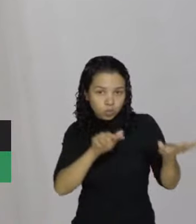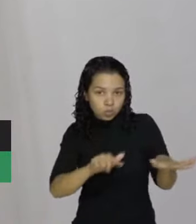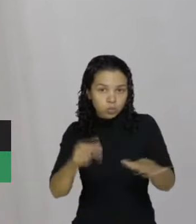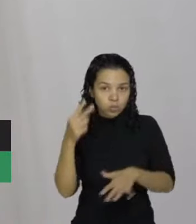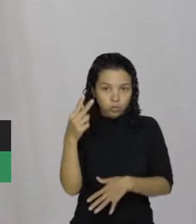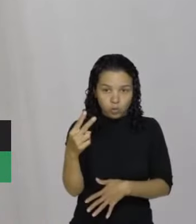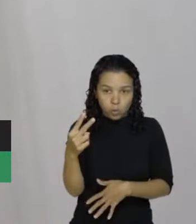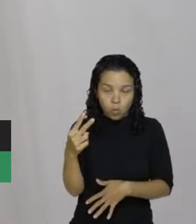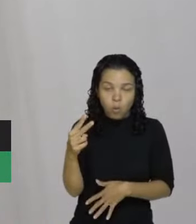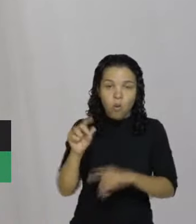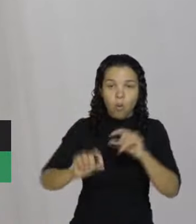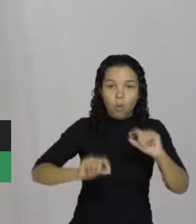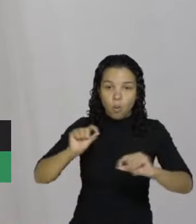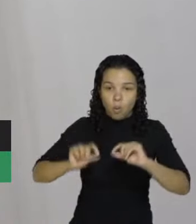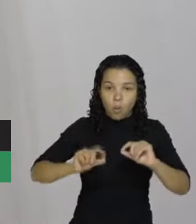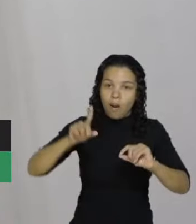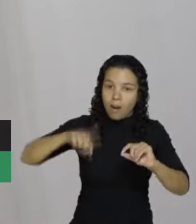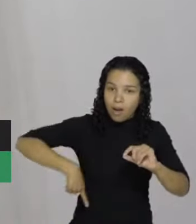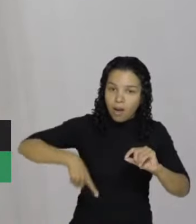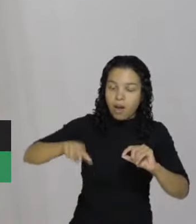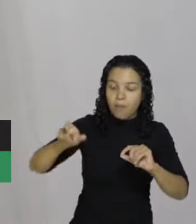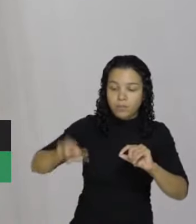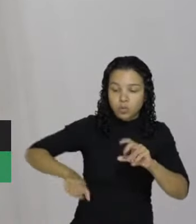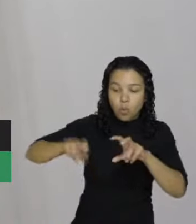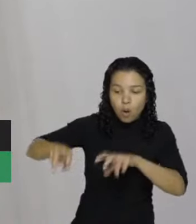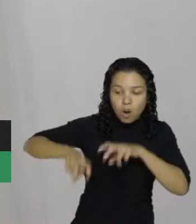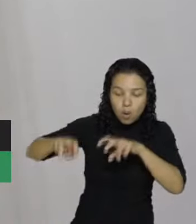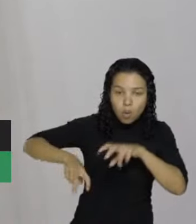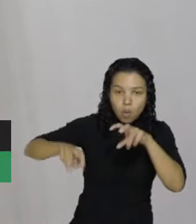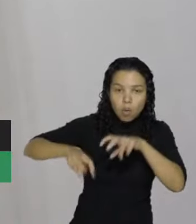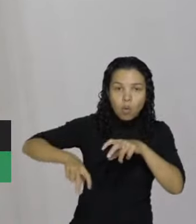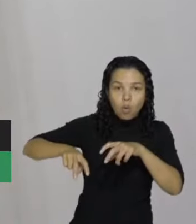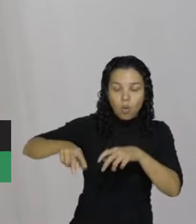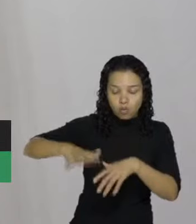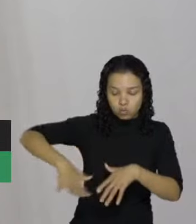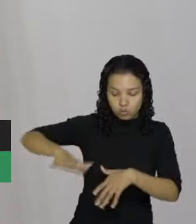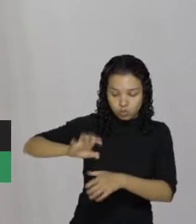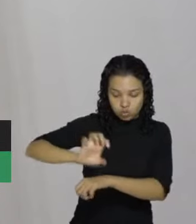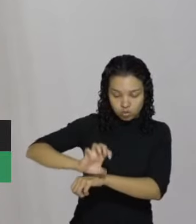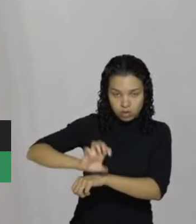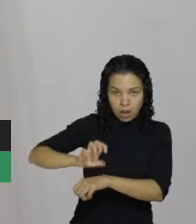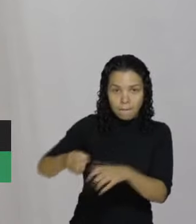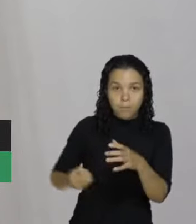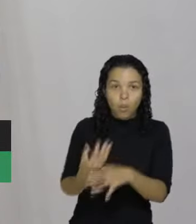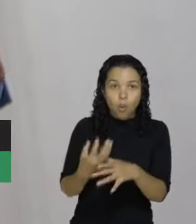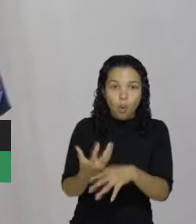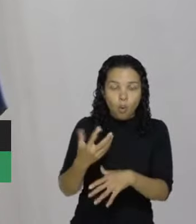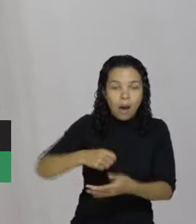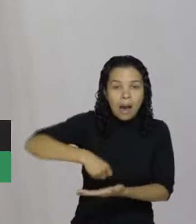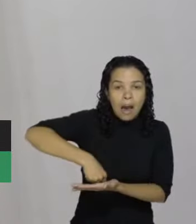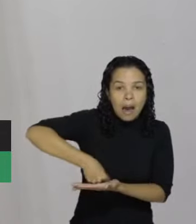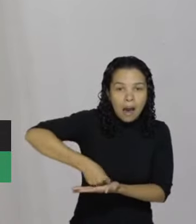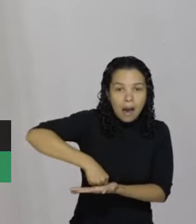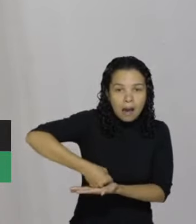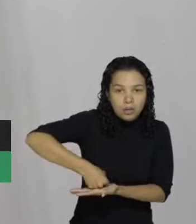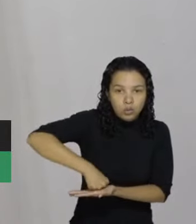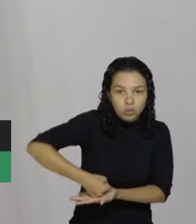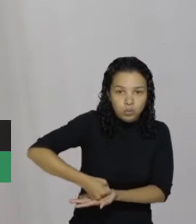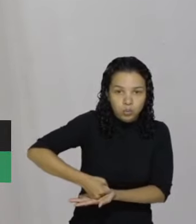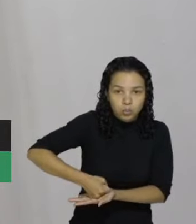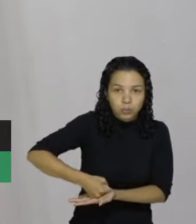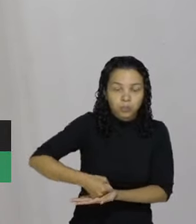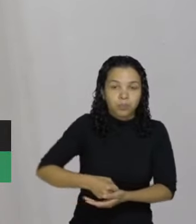questão dos agricultores do meio do Estado que produzem alho. Eu conversei na semana passada sobre